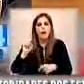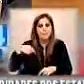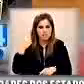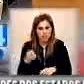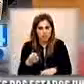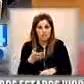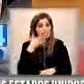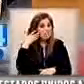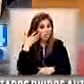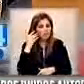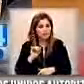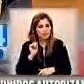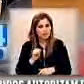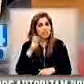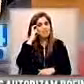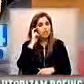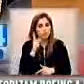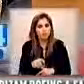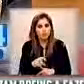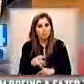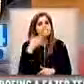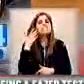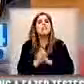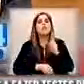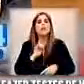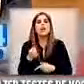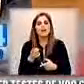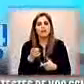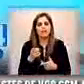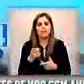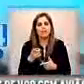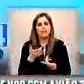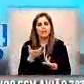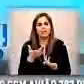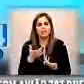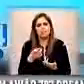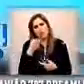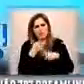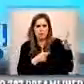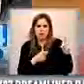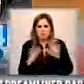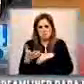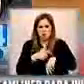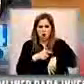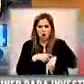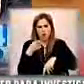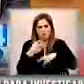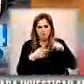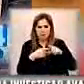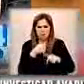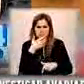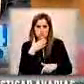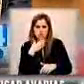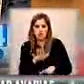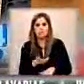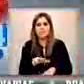estar amanhã cedo em Santo Tirso. O que é cedo? Para quem nos vê agora, se calhar já é muito cedo. 9:30. 9:30 da manhã, não, vou falar. Em